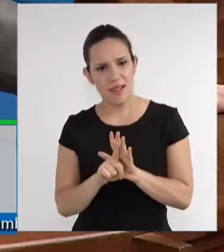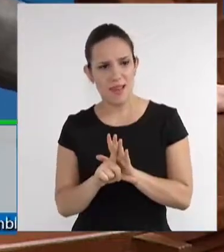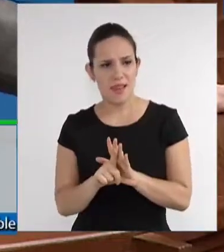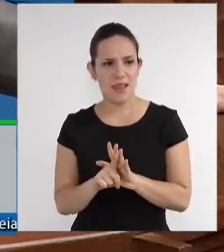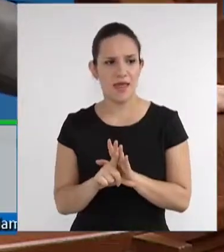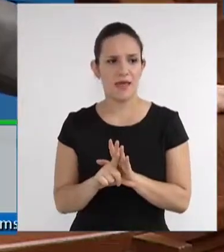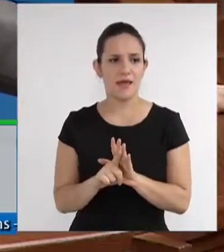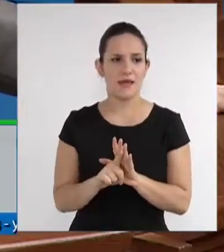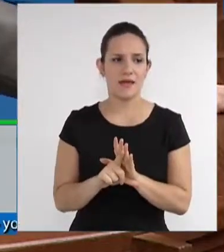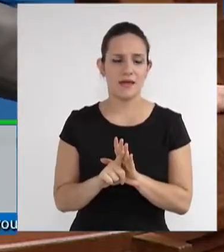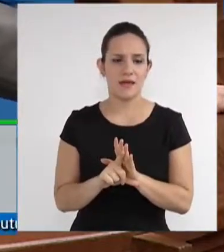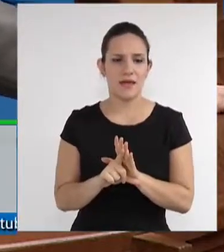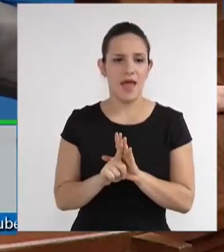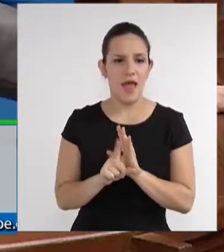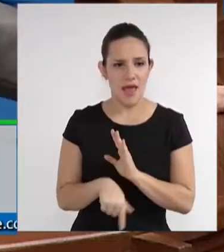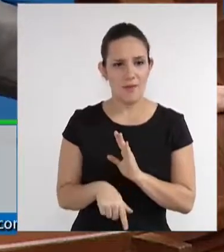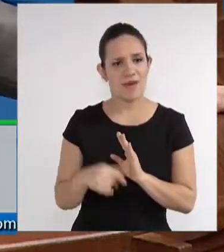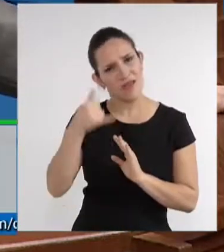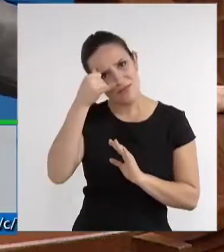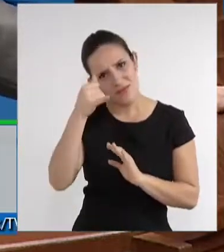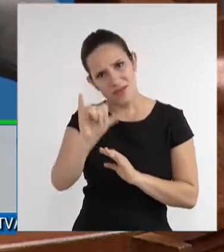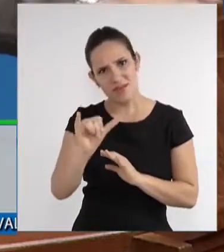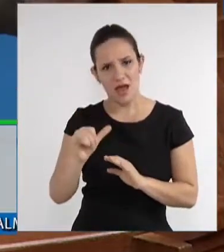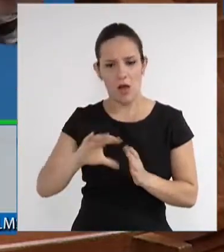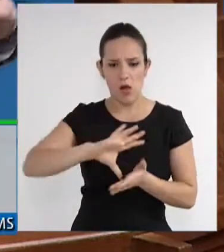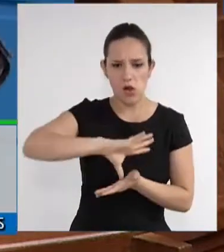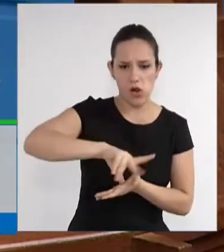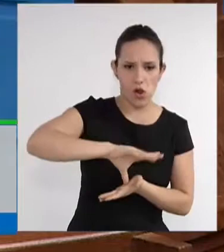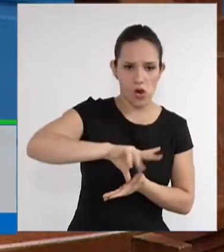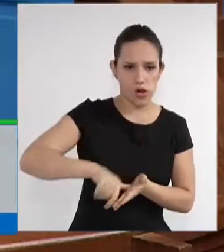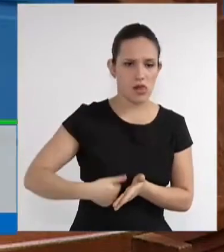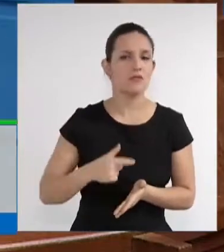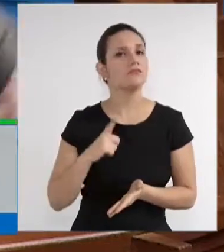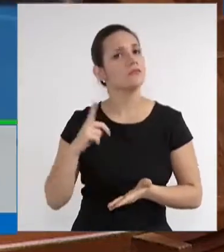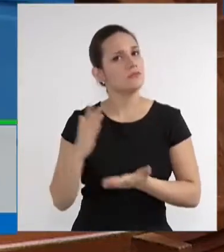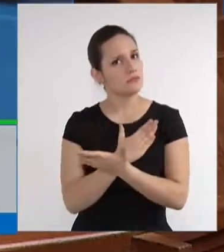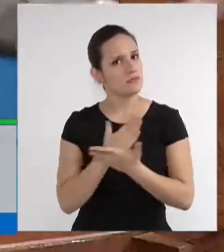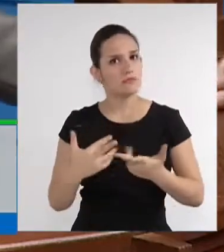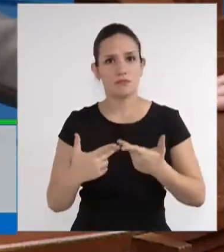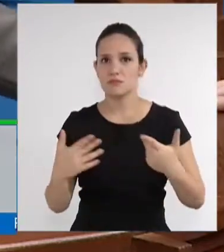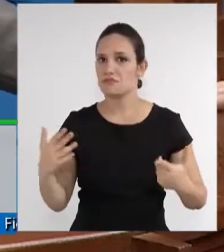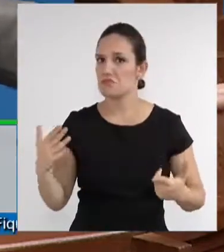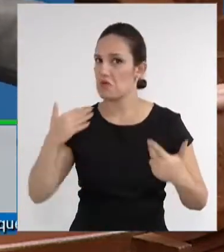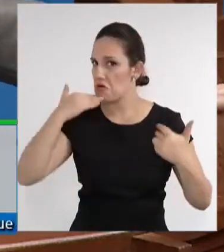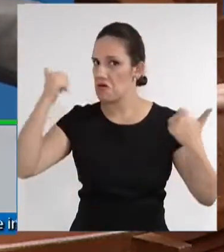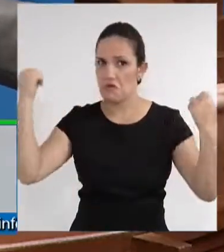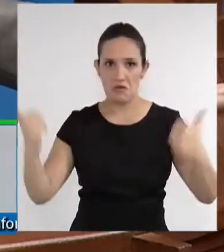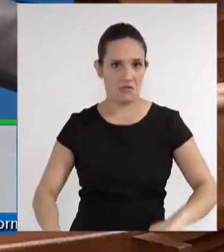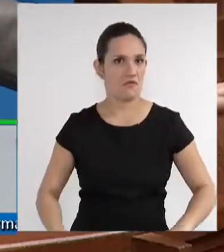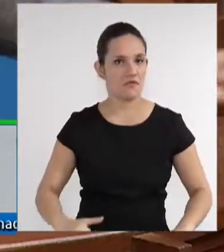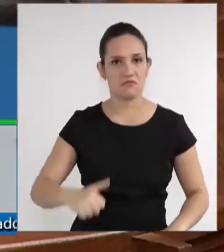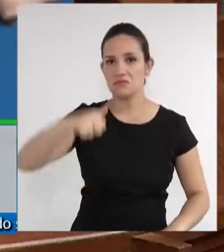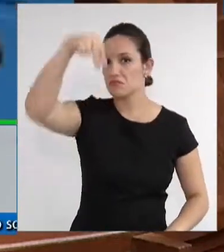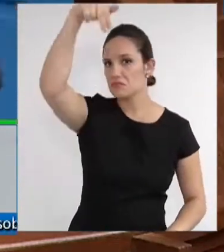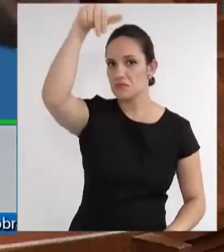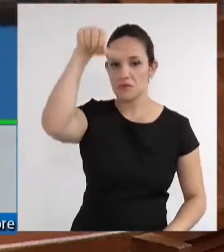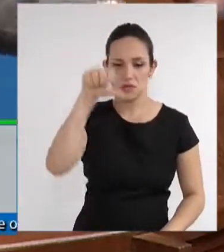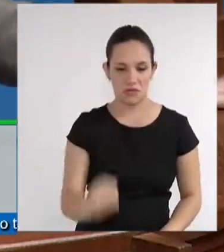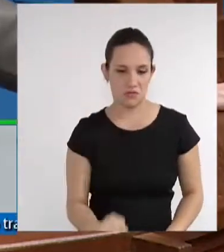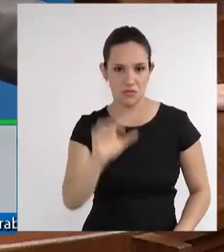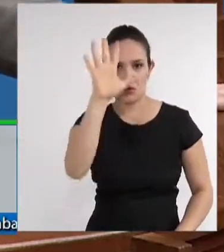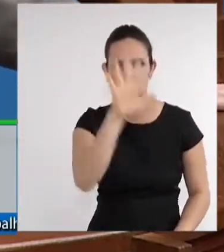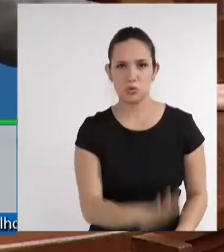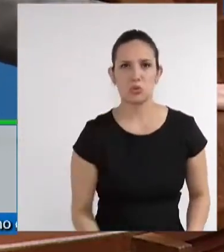antídoto contra a corrupção, nós não teríamos no Brasil os descalabros que nós temos de norte a sul, não é?